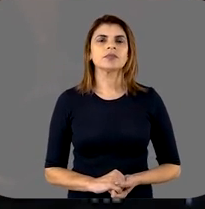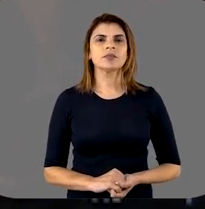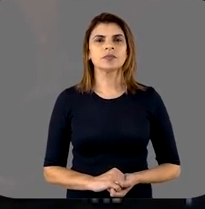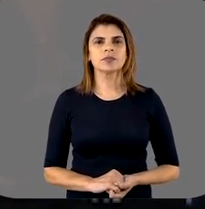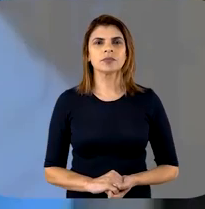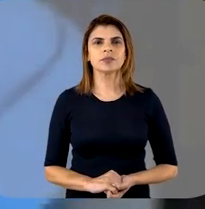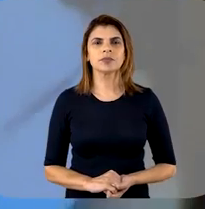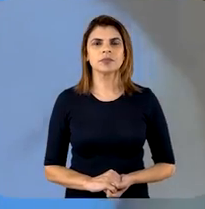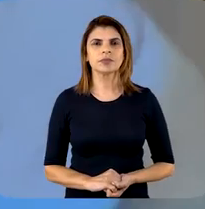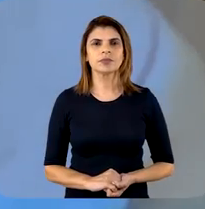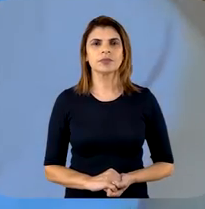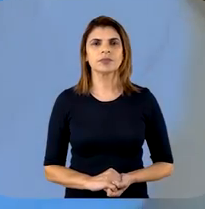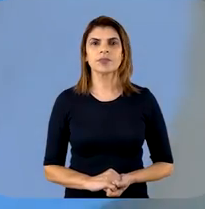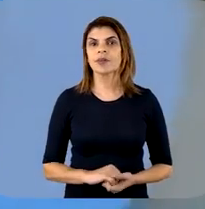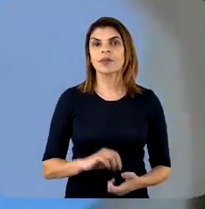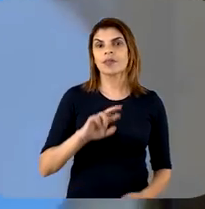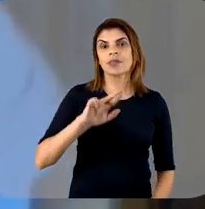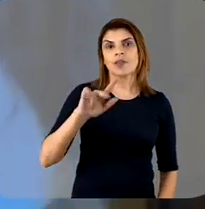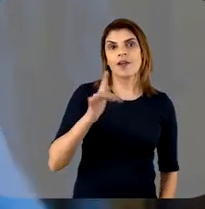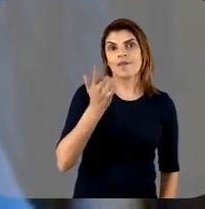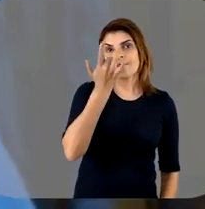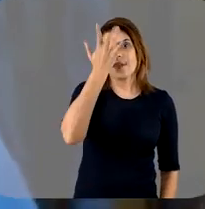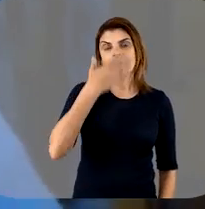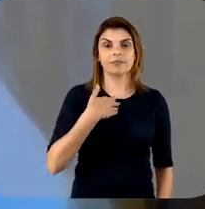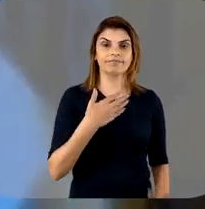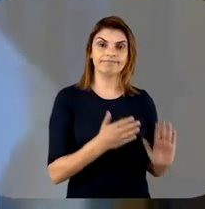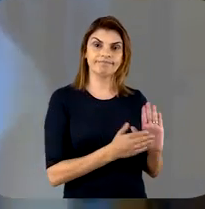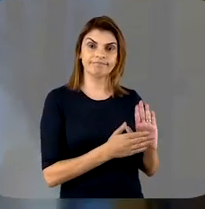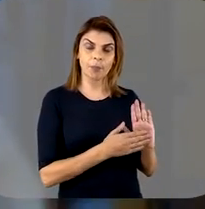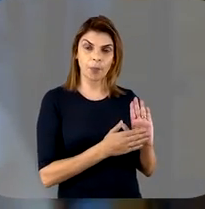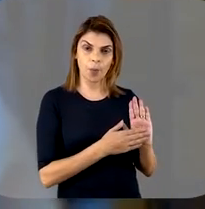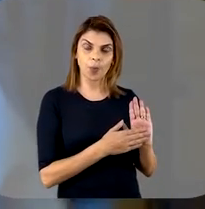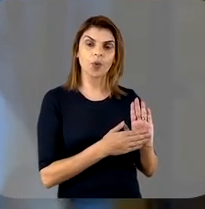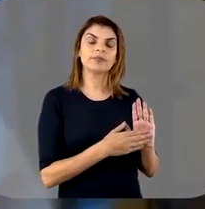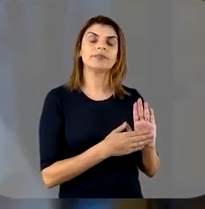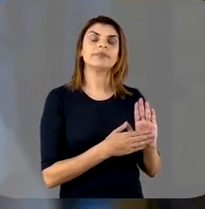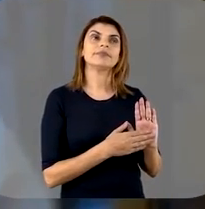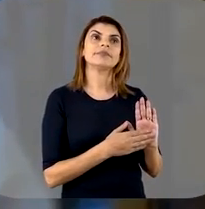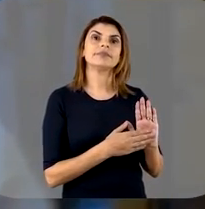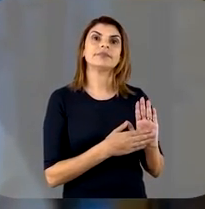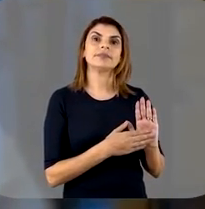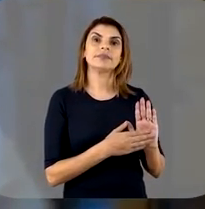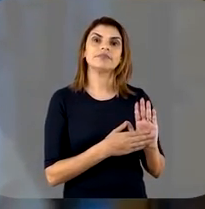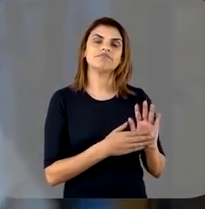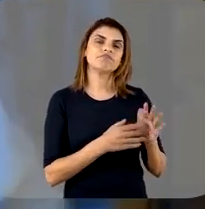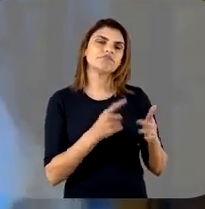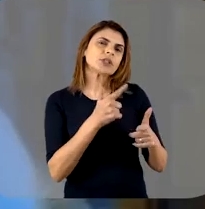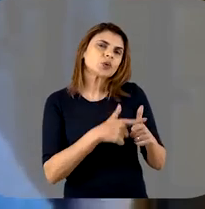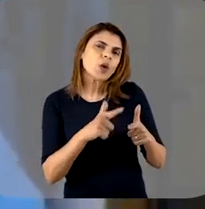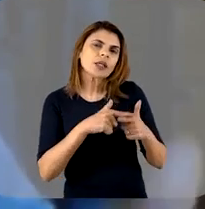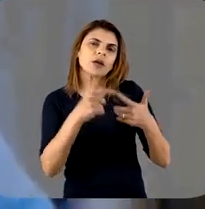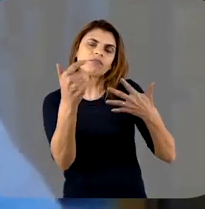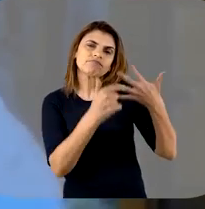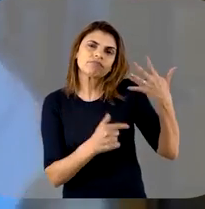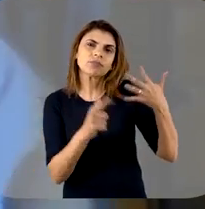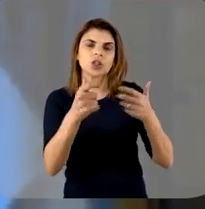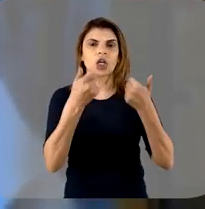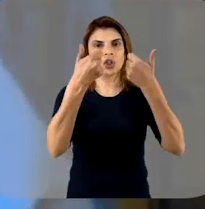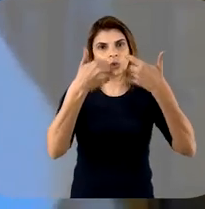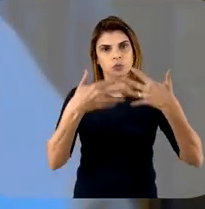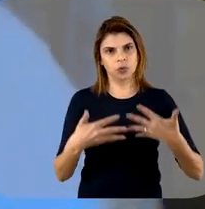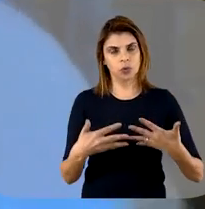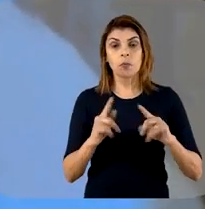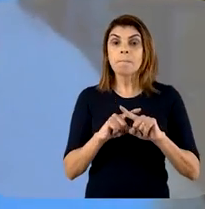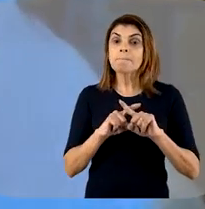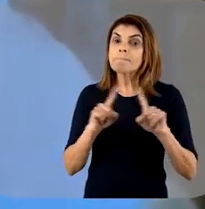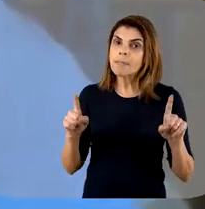Bem, não é fácil, né? Claro, propor medidas, né? Como você tá colocando,